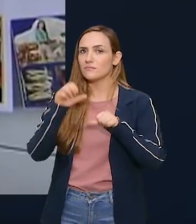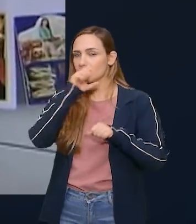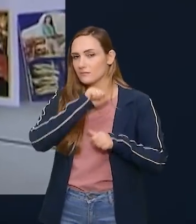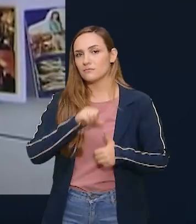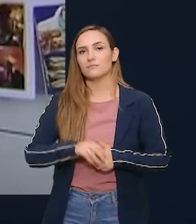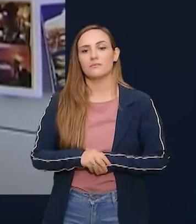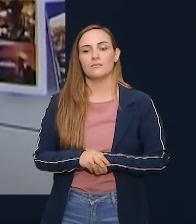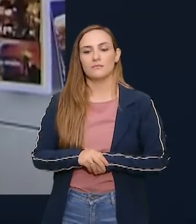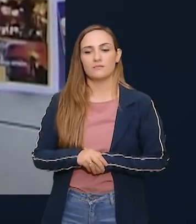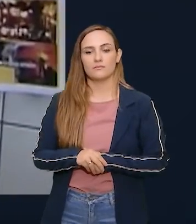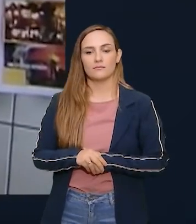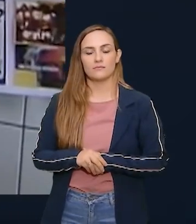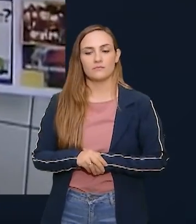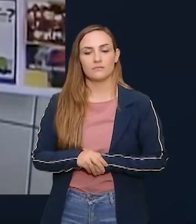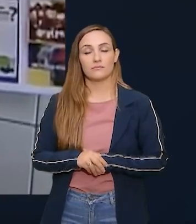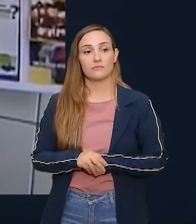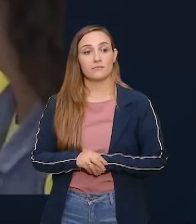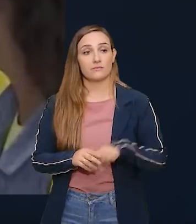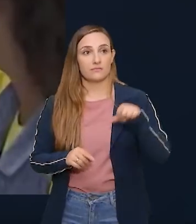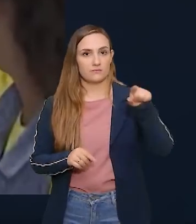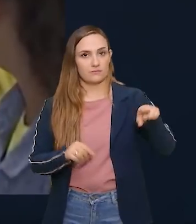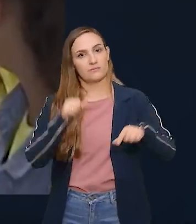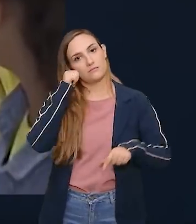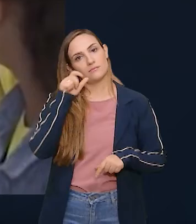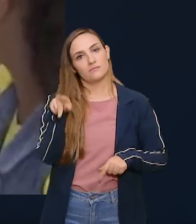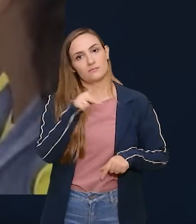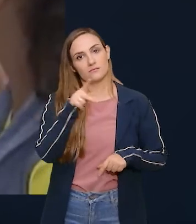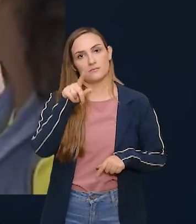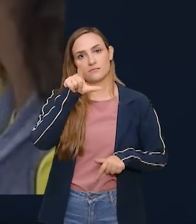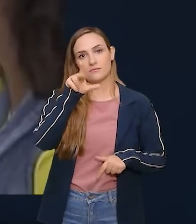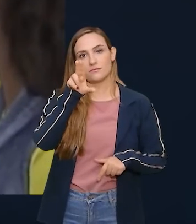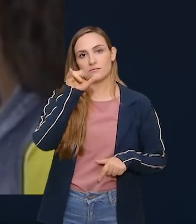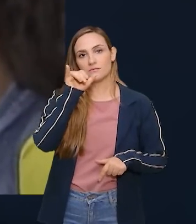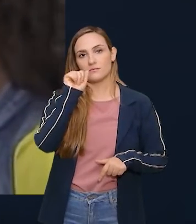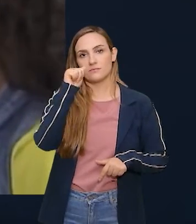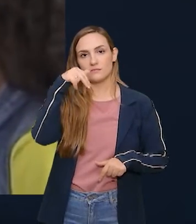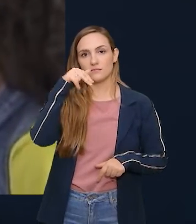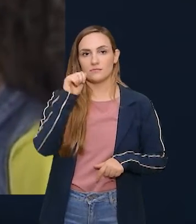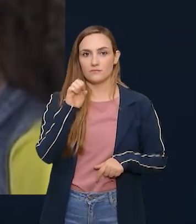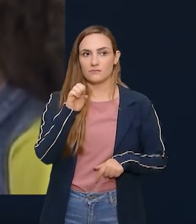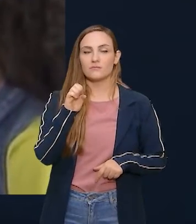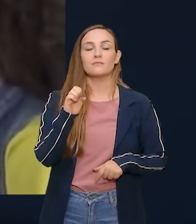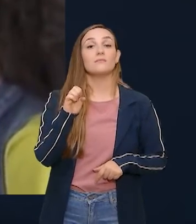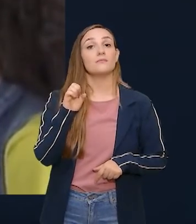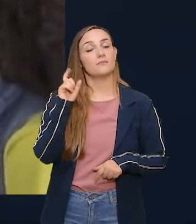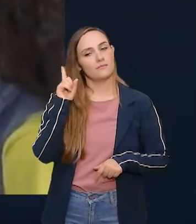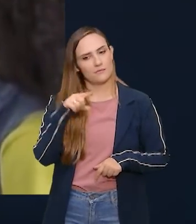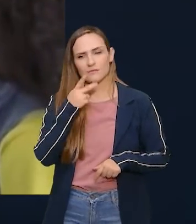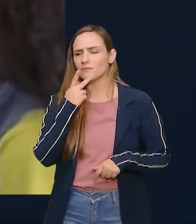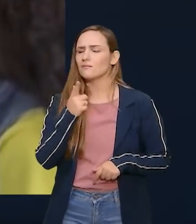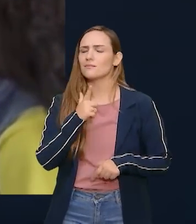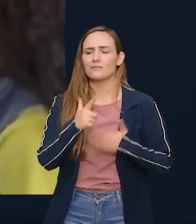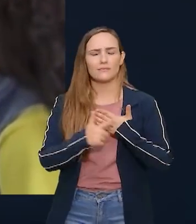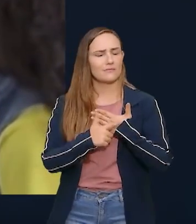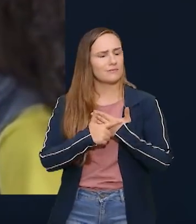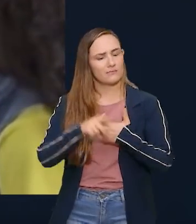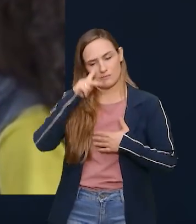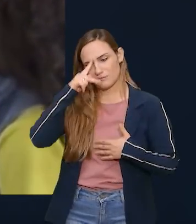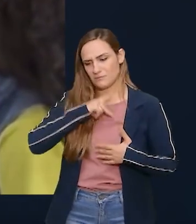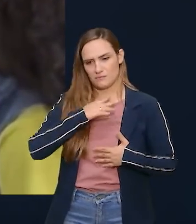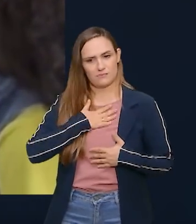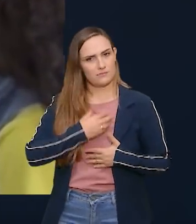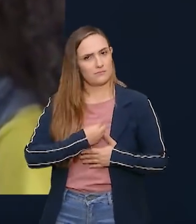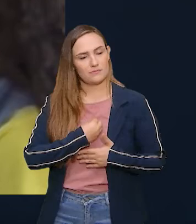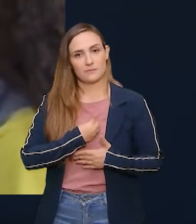situação mude num futuro bem próximo. Um papel que, para Luciane, vai além do ensino em sala de aula. O trabalho da sala de